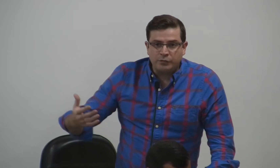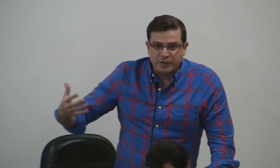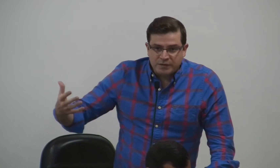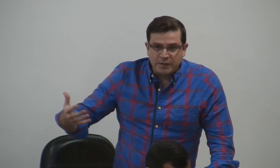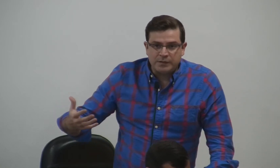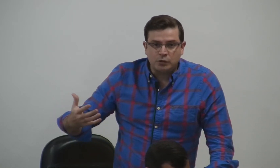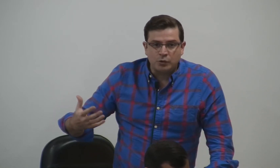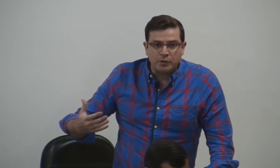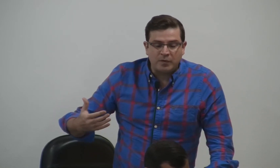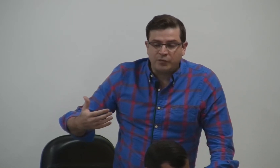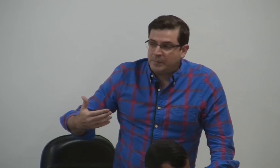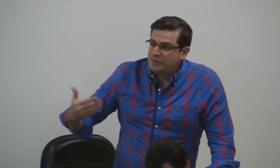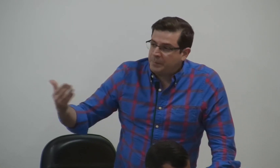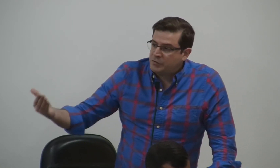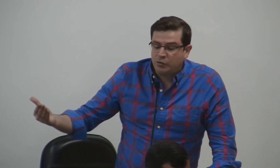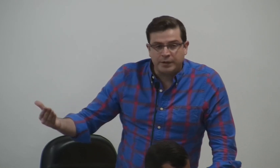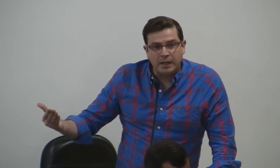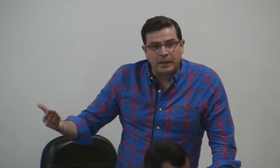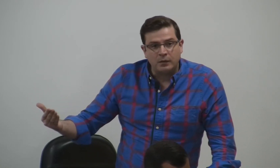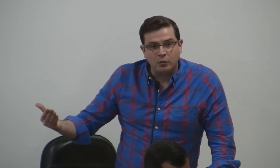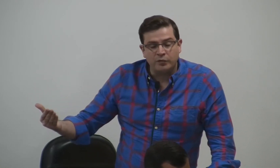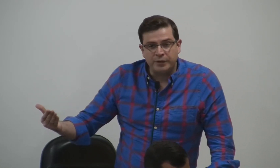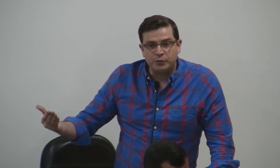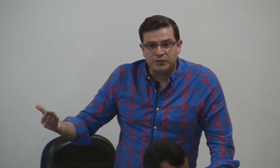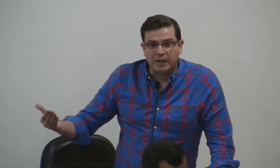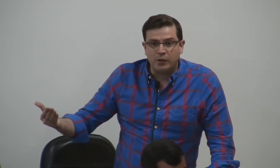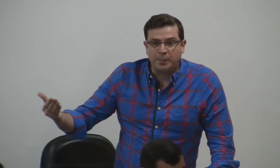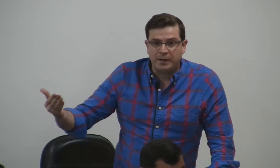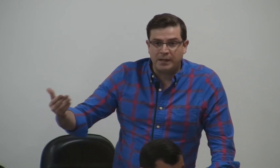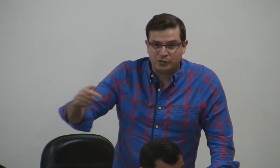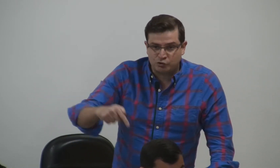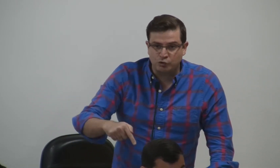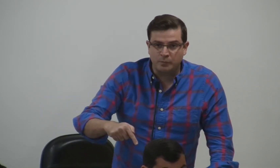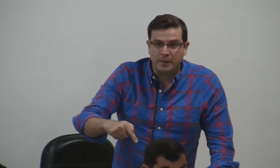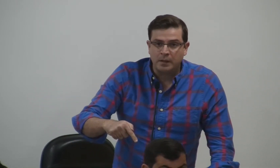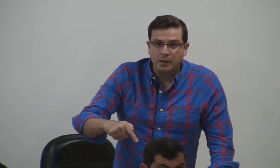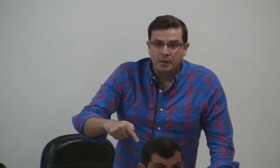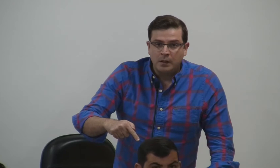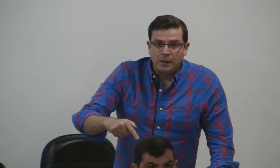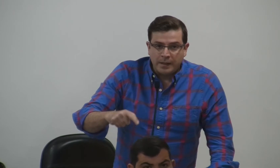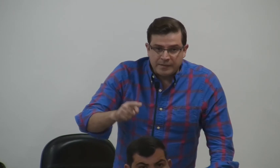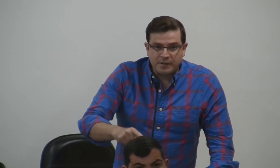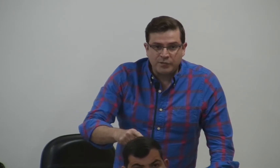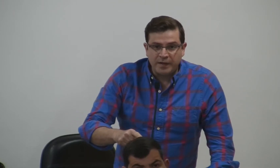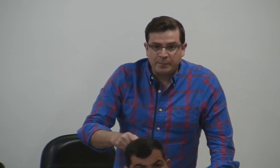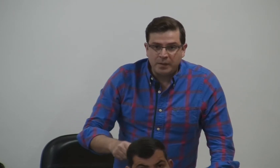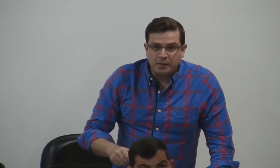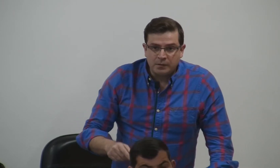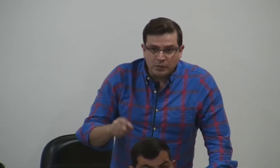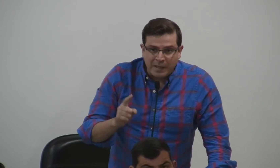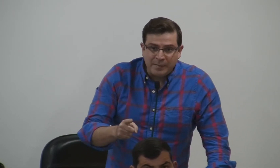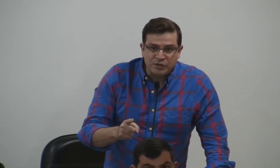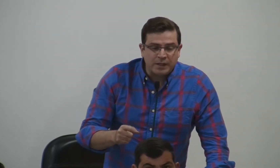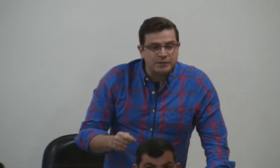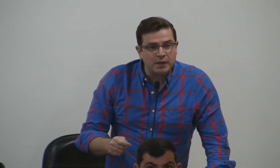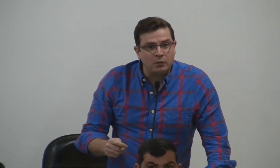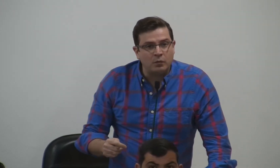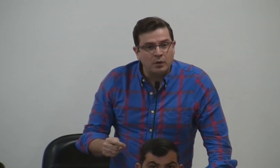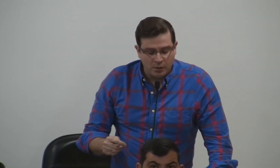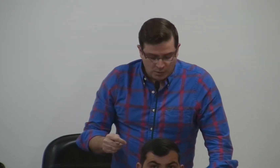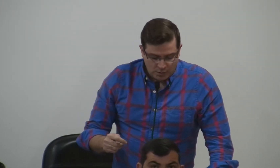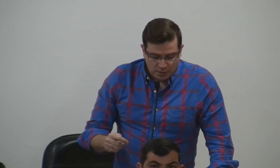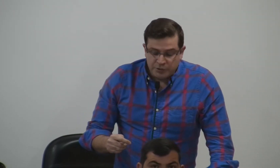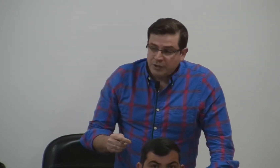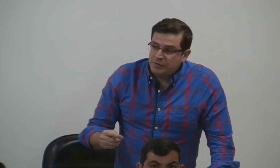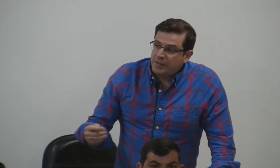executivo e a cidade toda uma forma de pressionar o governo do estado para que ele assuma essa verba da medicação